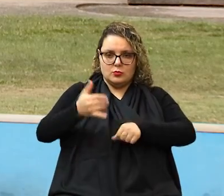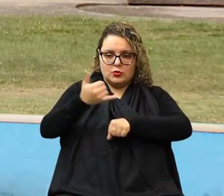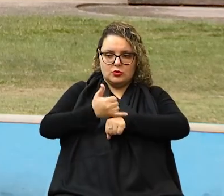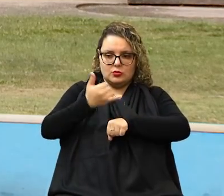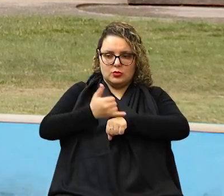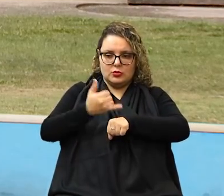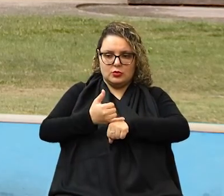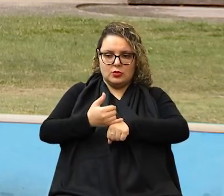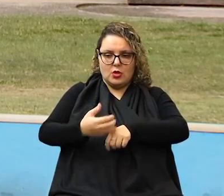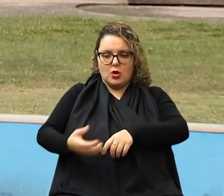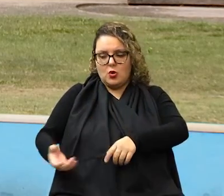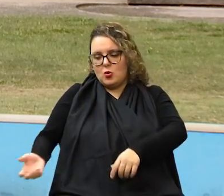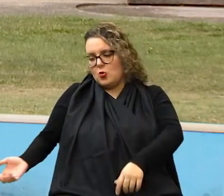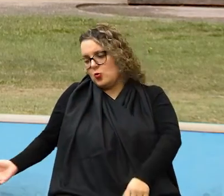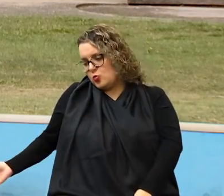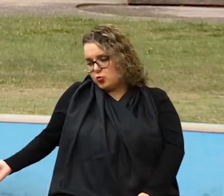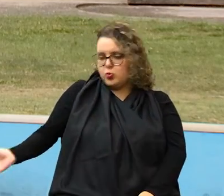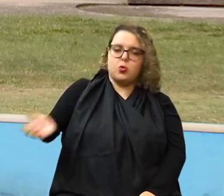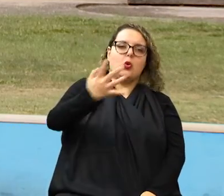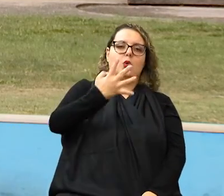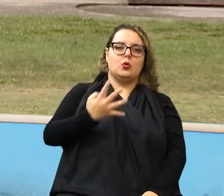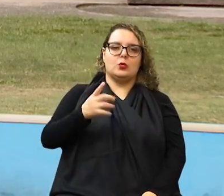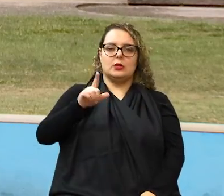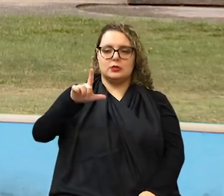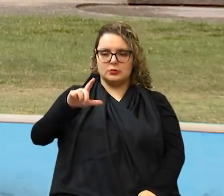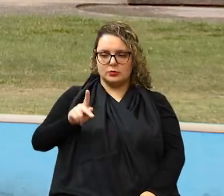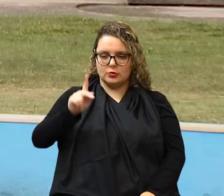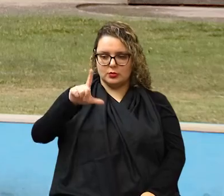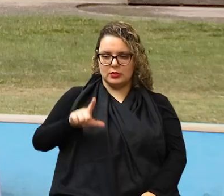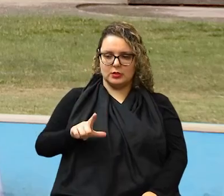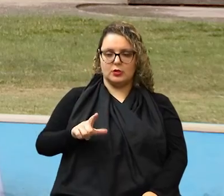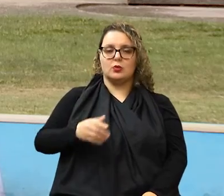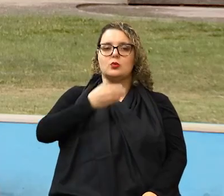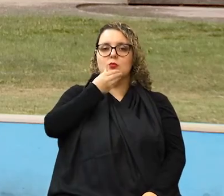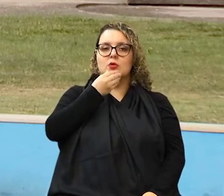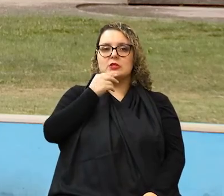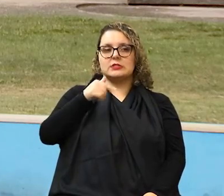ferro, né? A feminina tem 4 quilos, o masculino